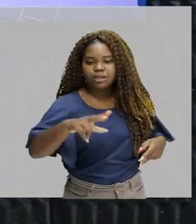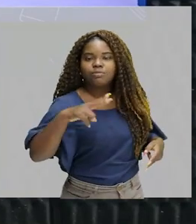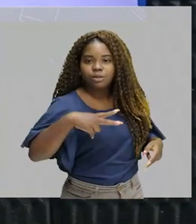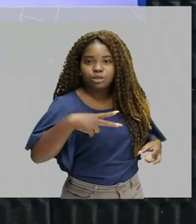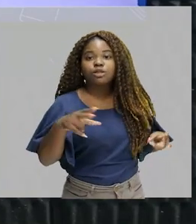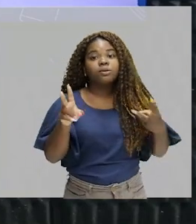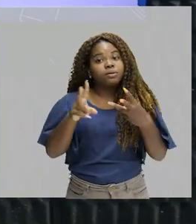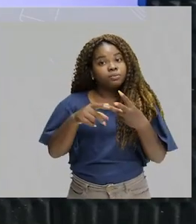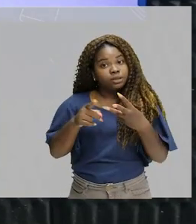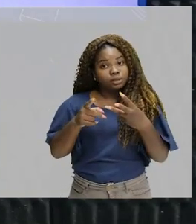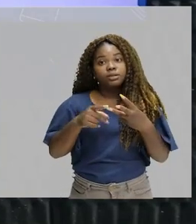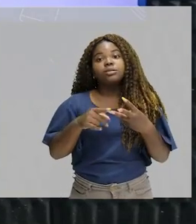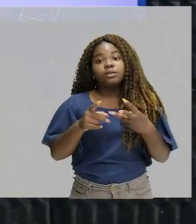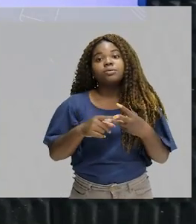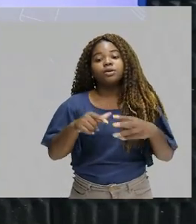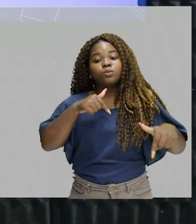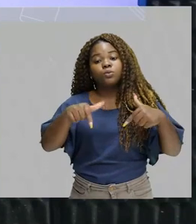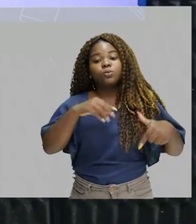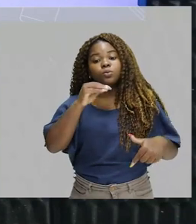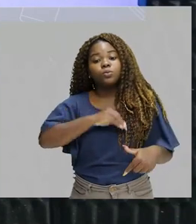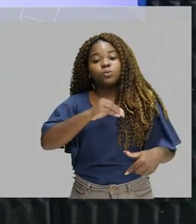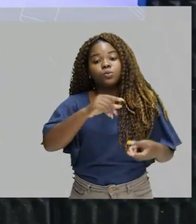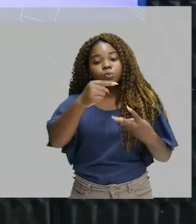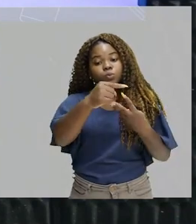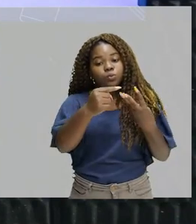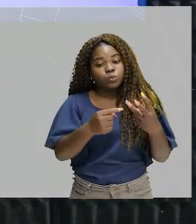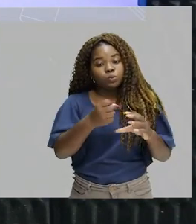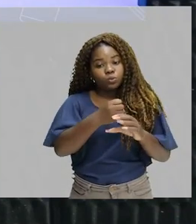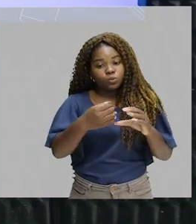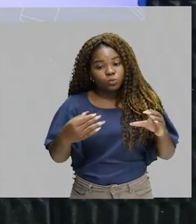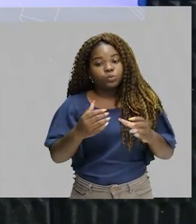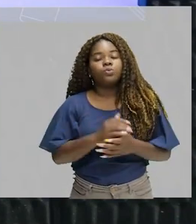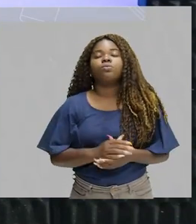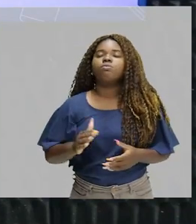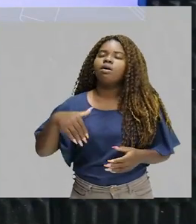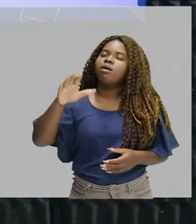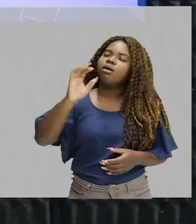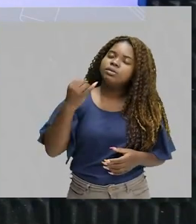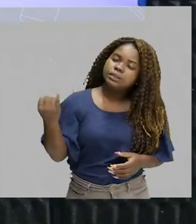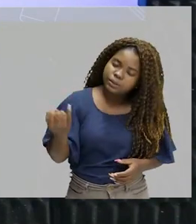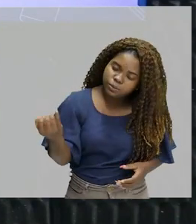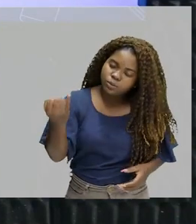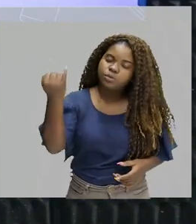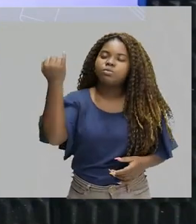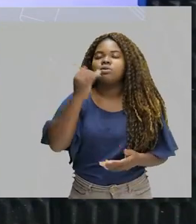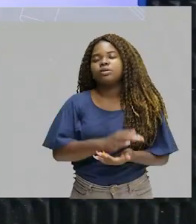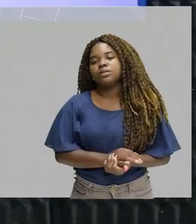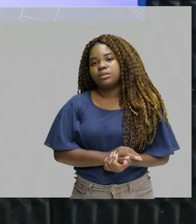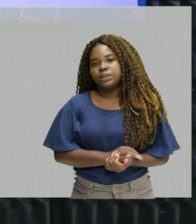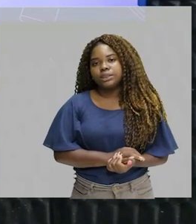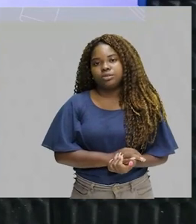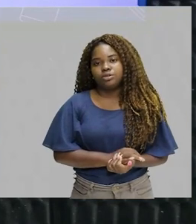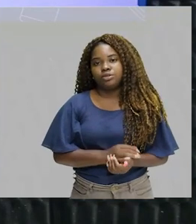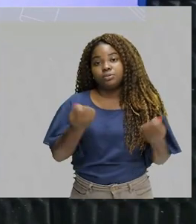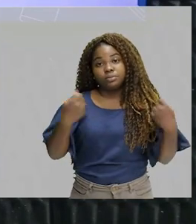trabalho assalariado são as três características mais importantes e fundamentais do